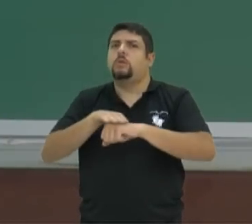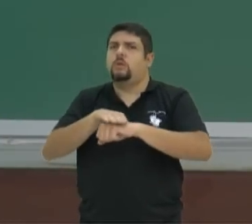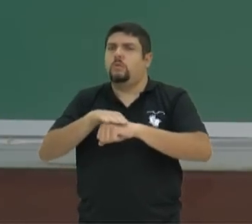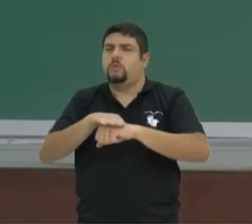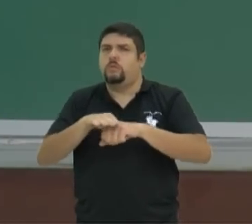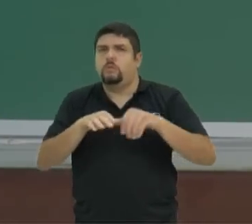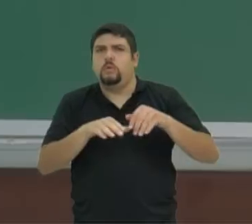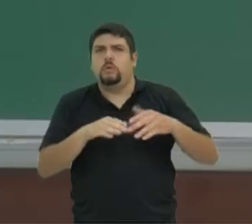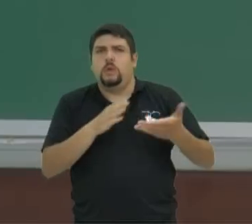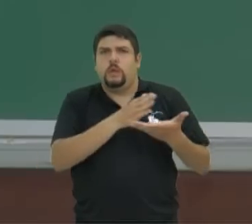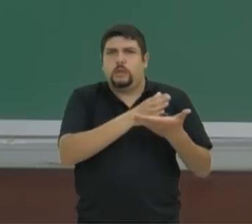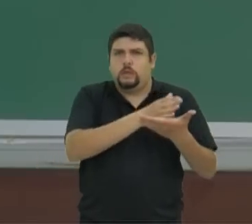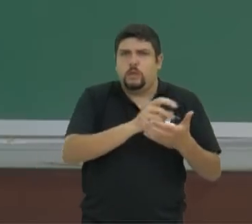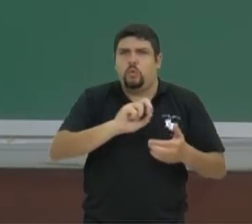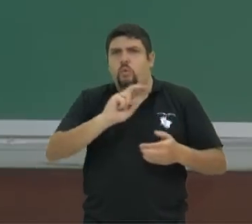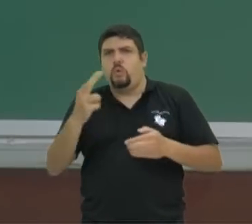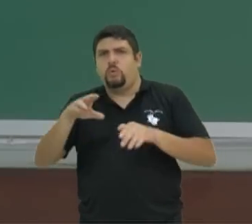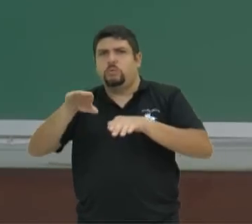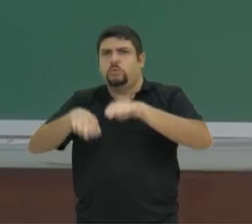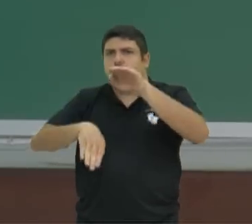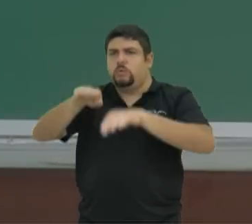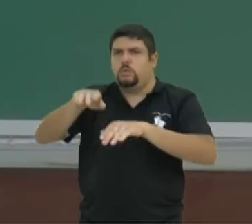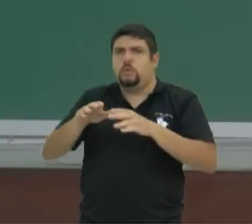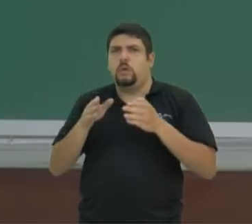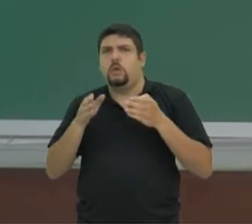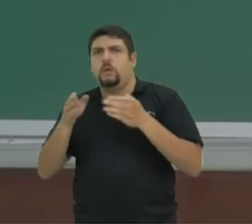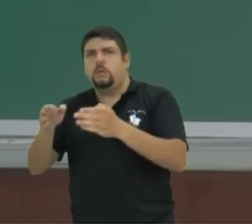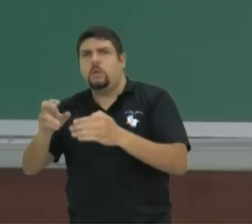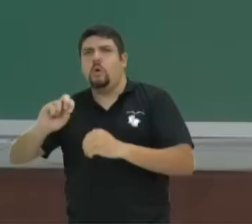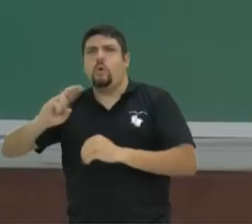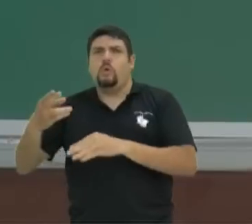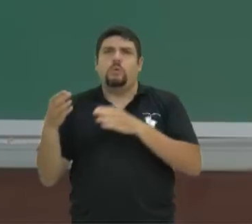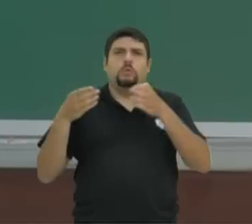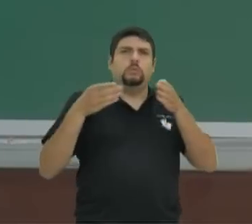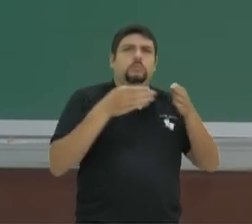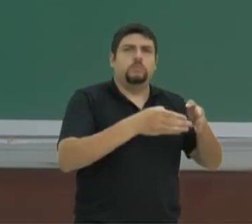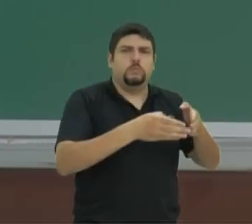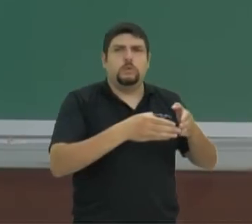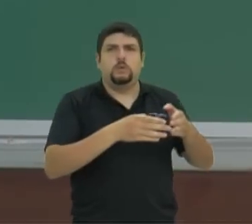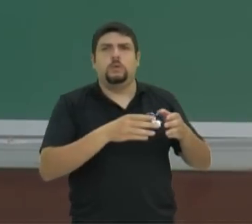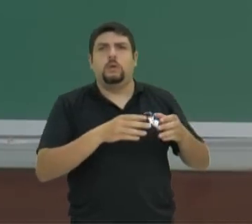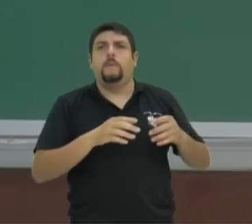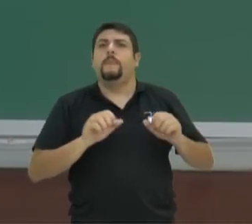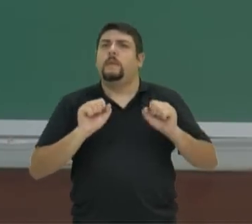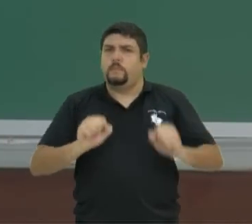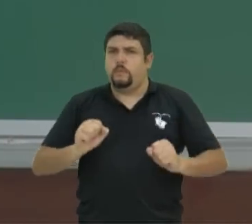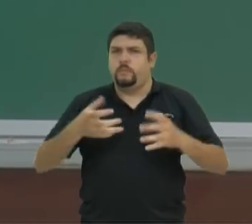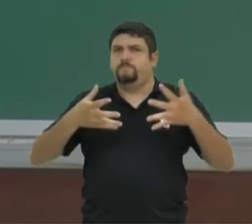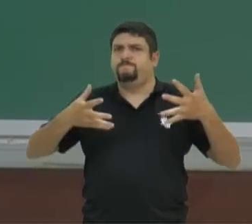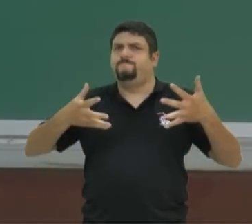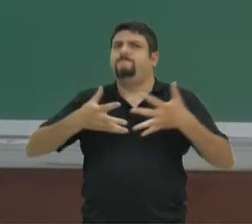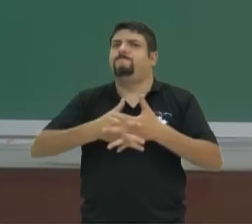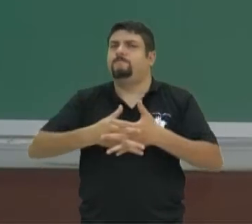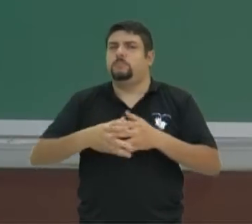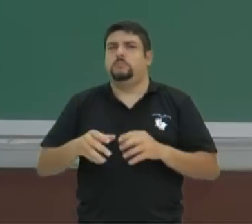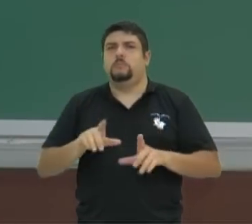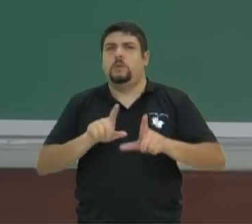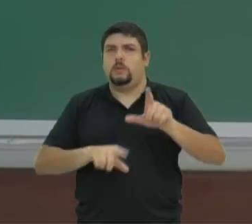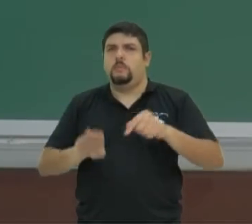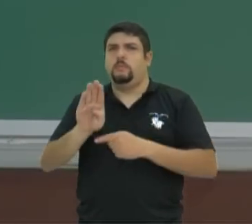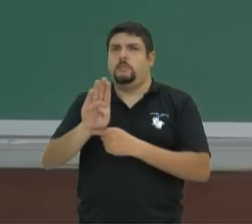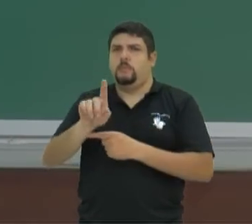tendência central ou de dispersão, ela pode gerar uma distorção na informação. Então a letra B também não